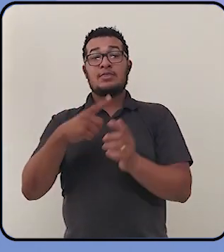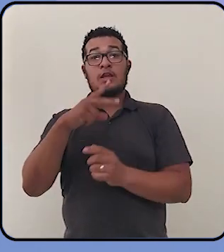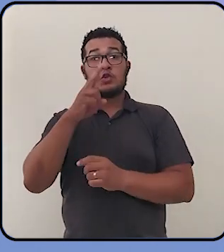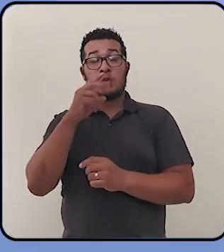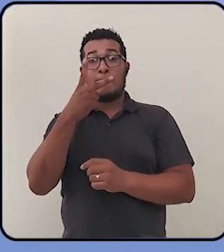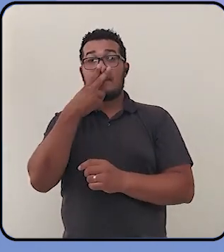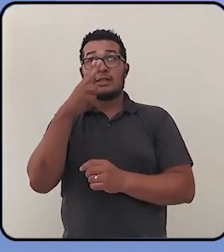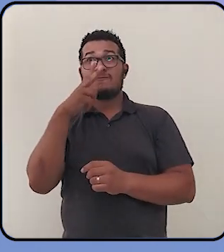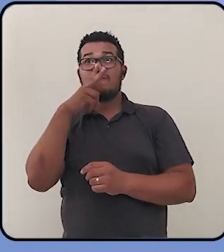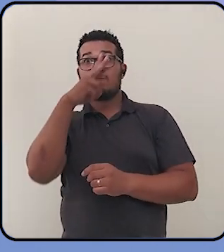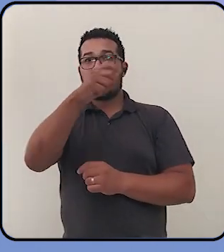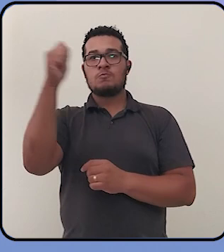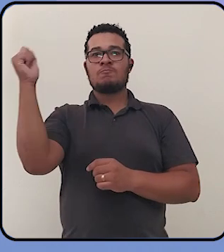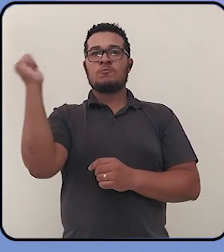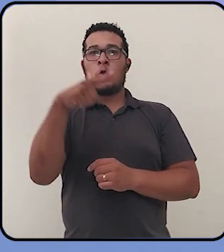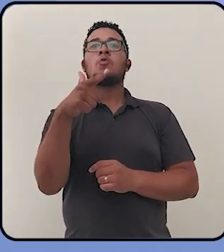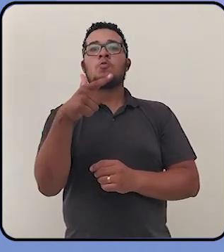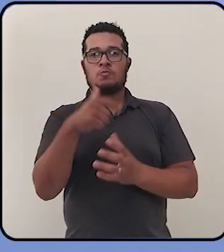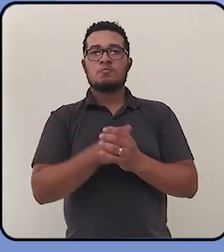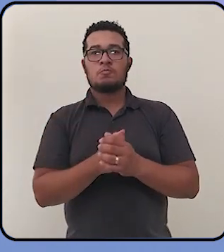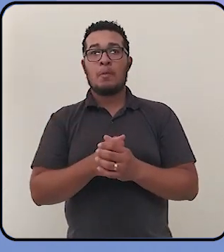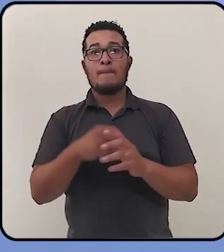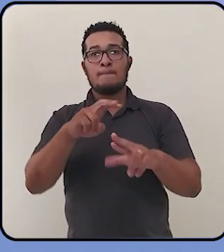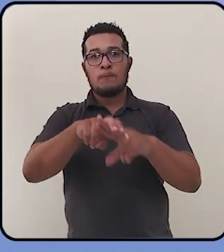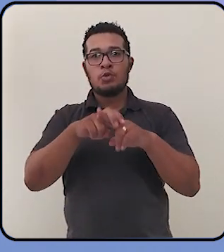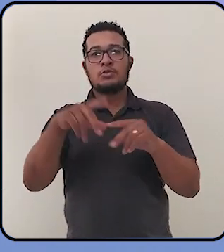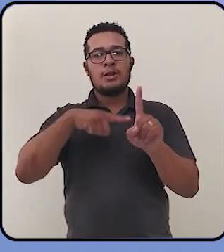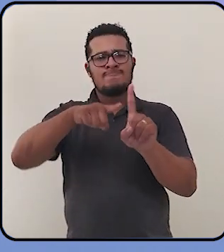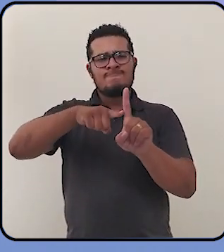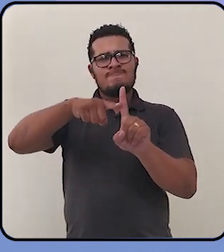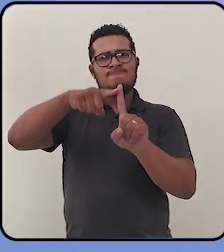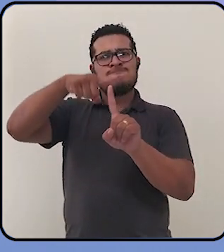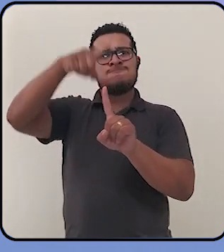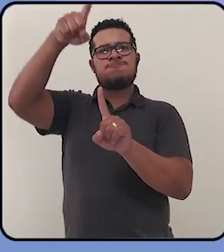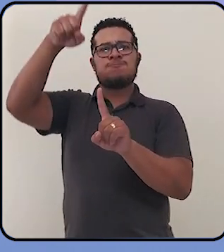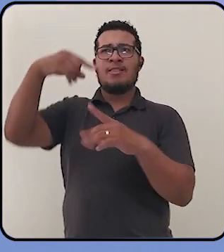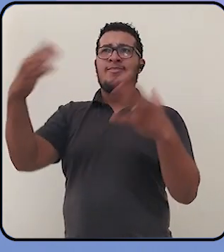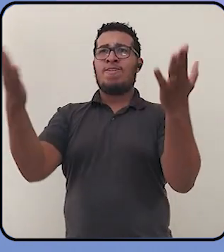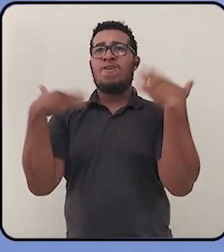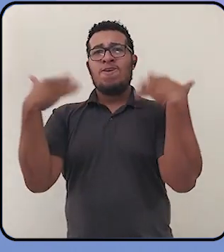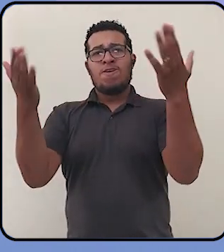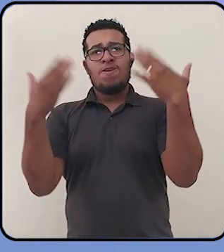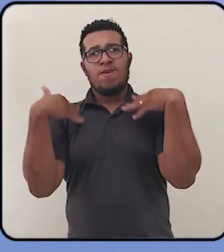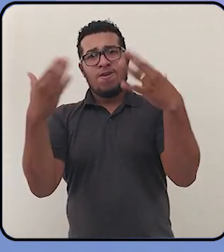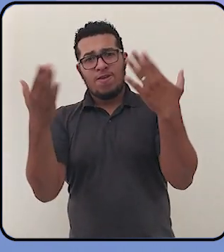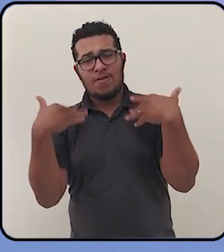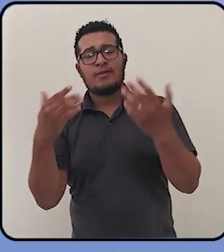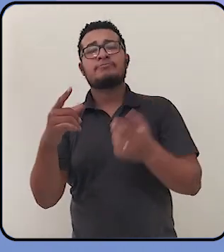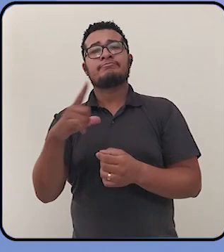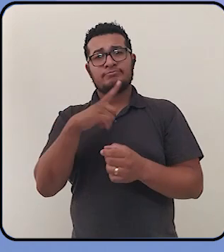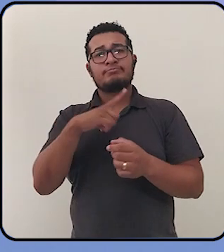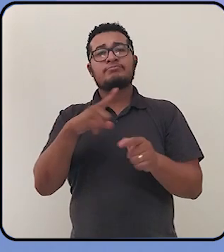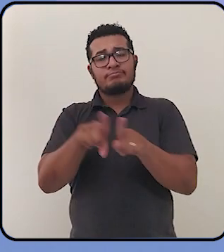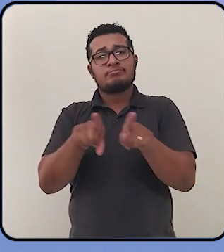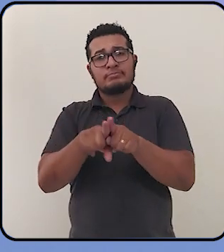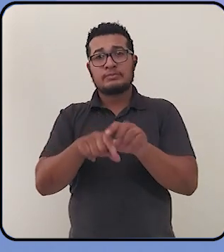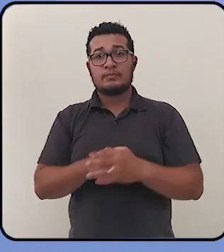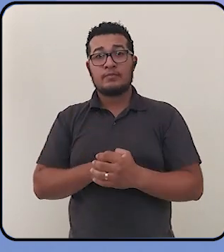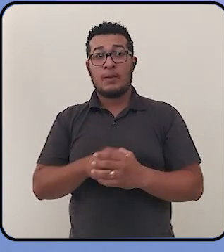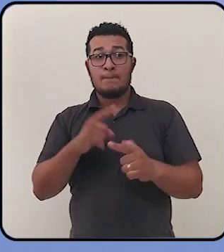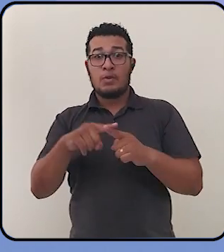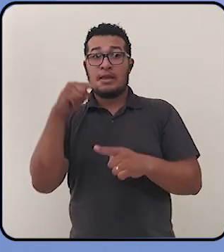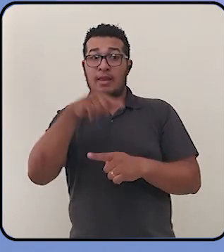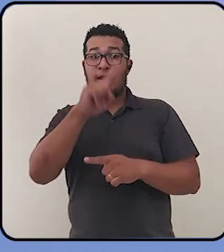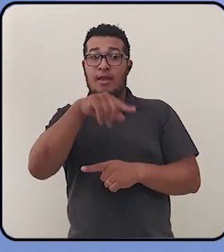dos raios solares. Por isso, tem as maiores temperaturas e o maior índice pluviométrico, porque também